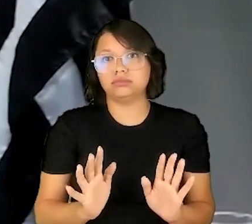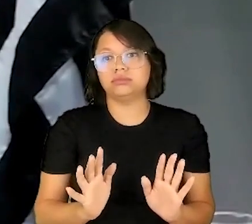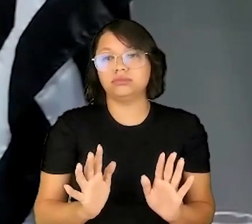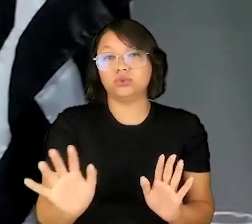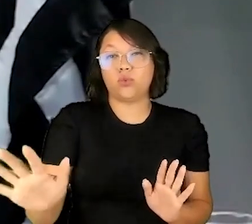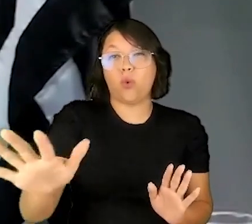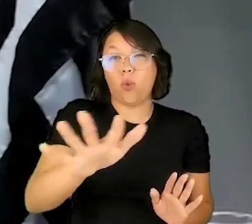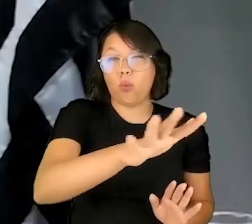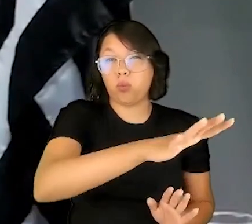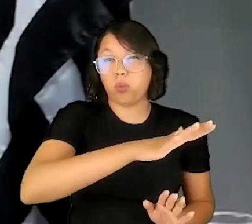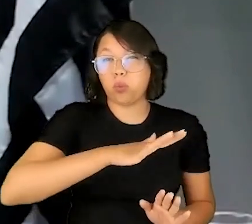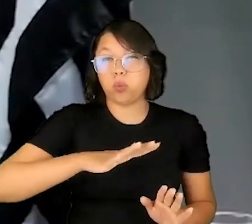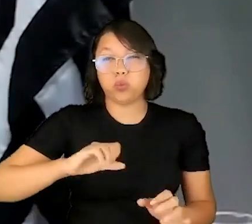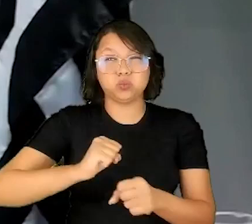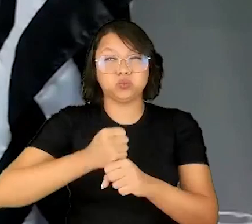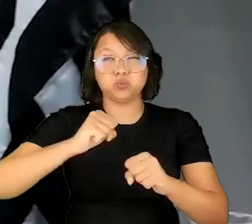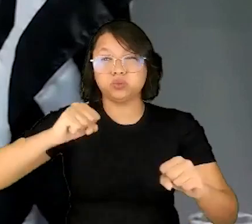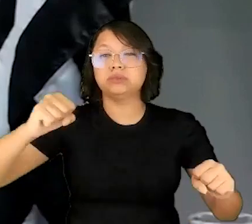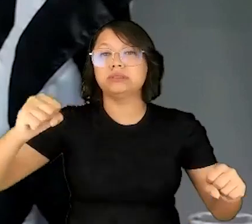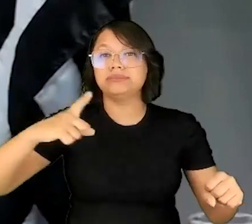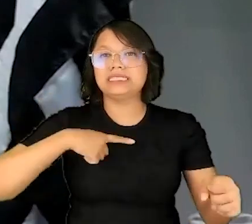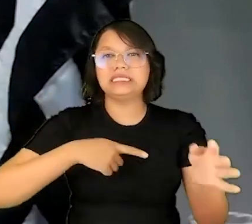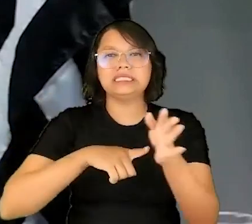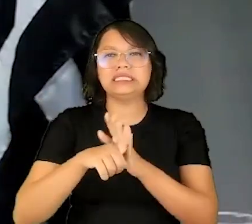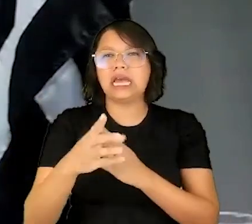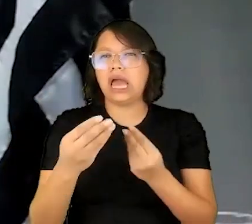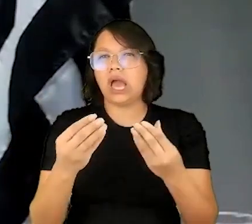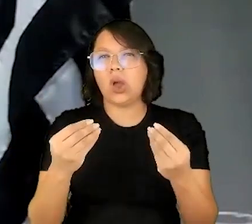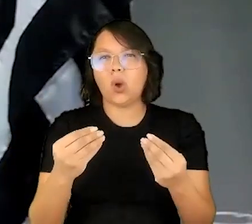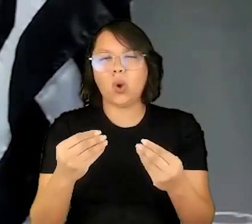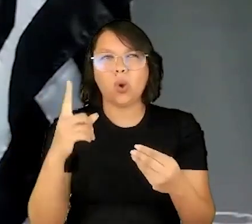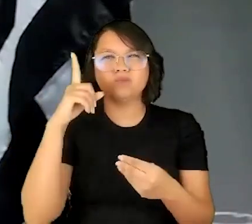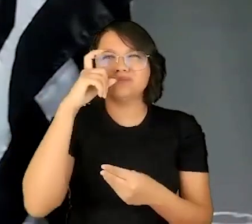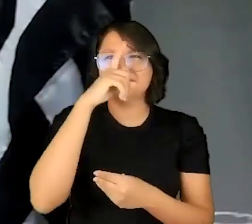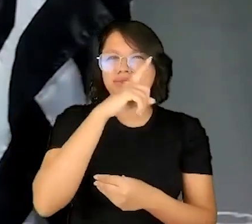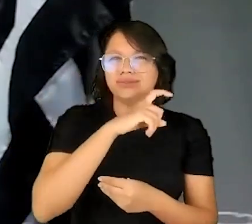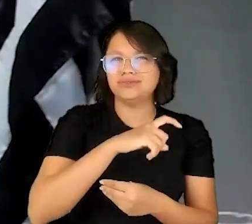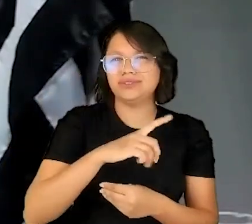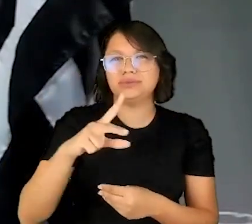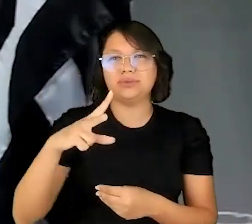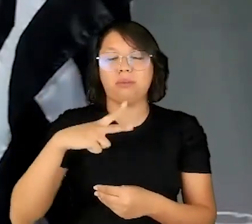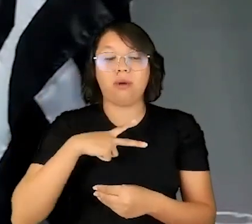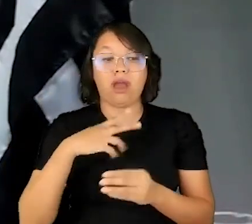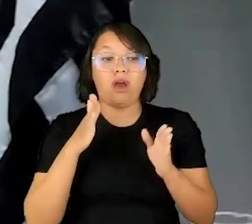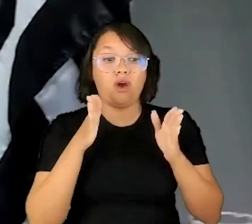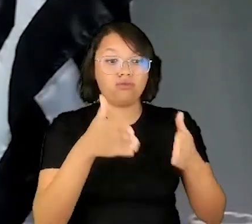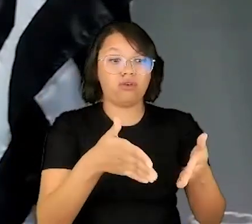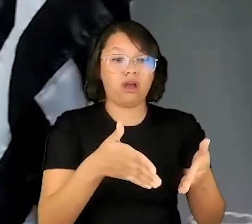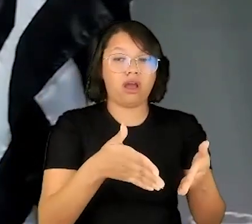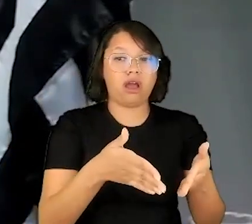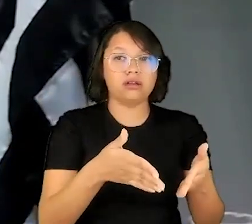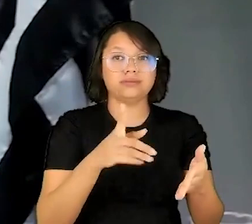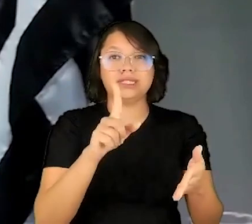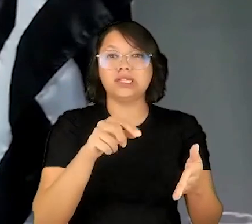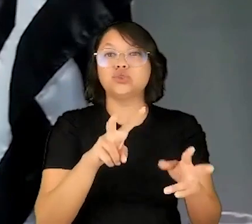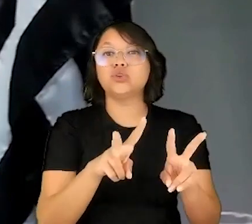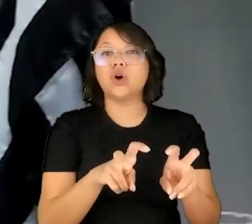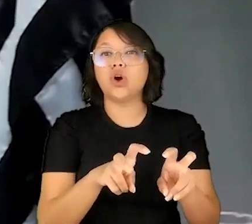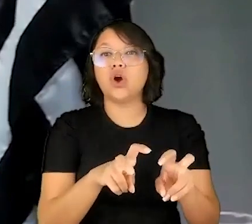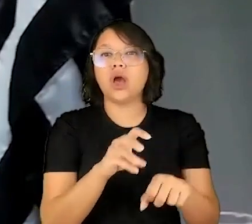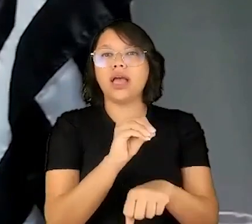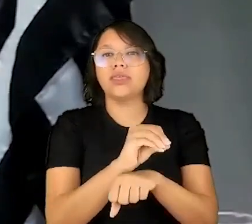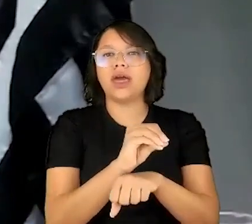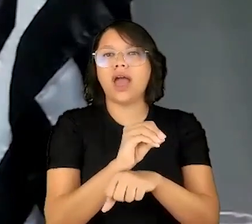um campo muito vasto, nós temos questões muito intricadas, particularmente, e uma delas é a questão do